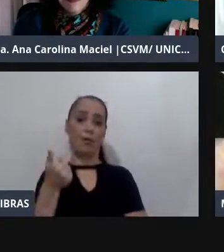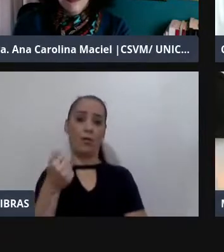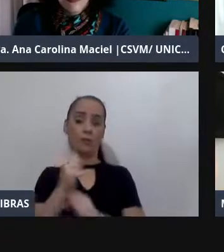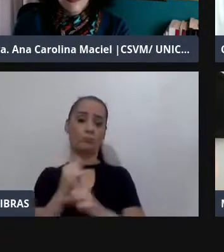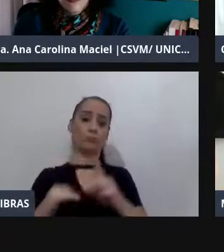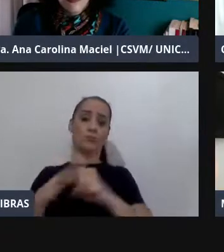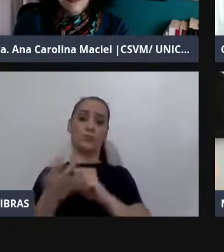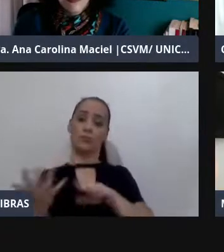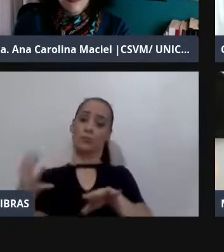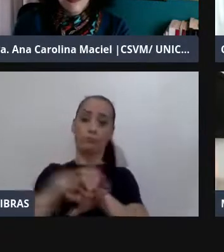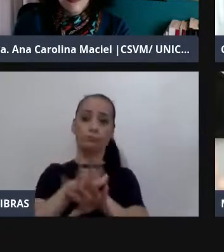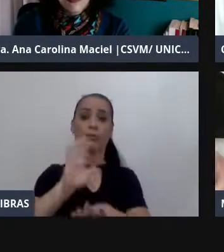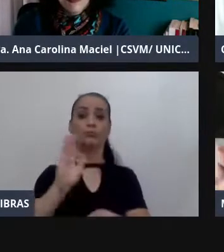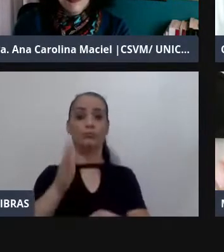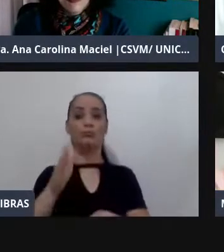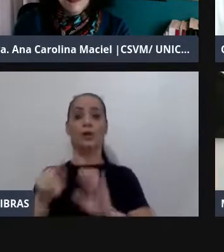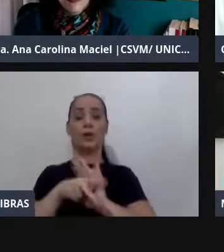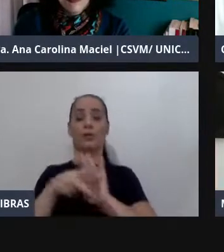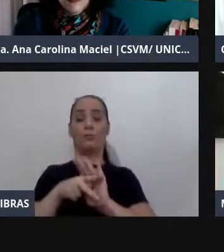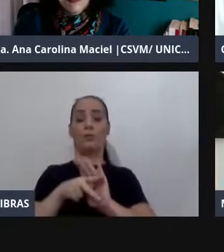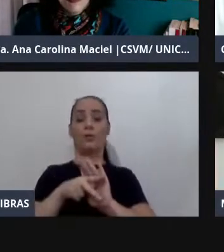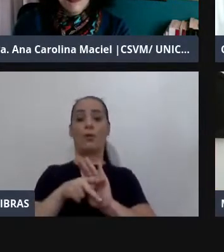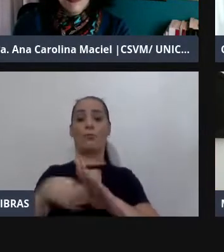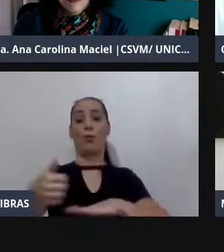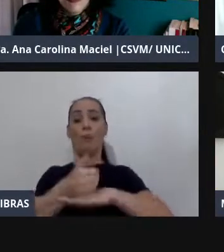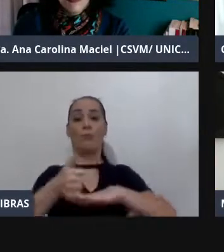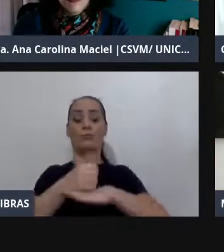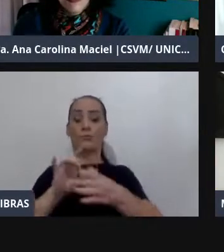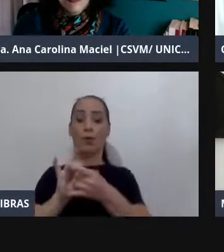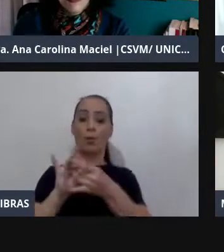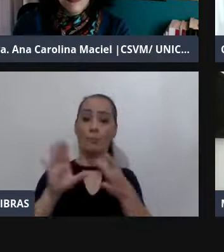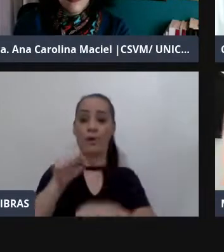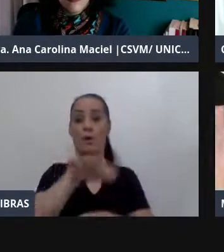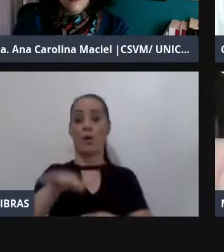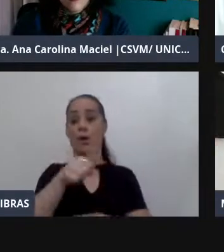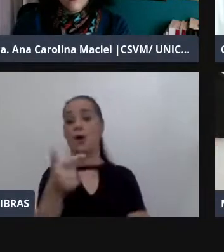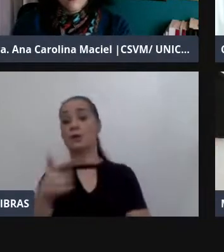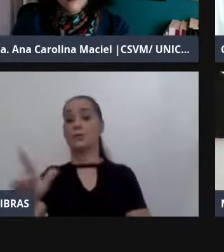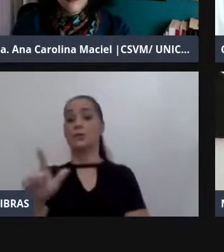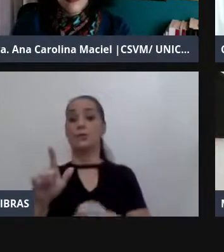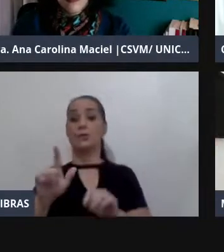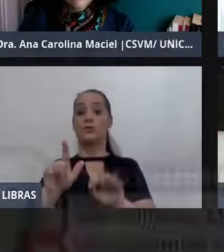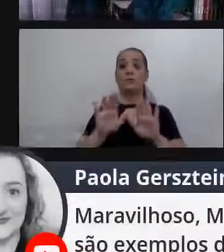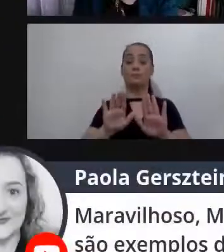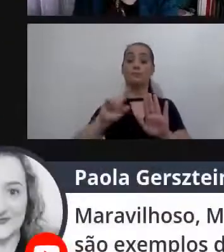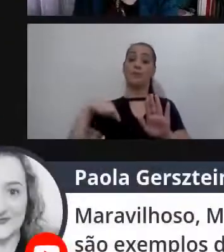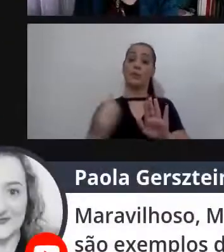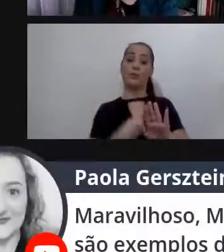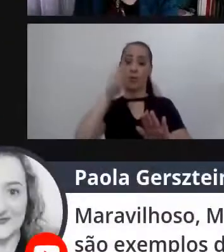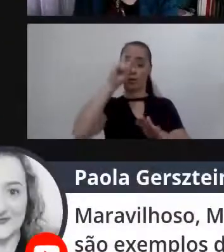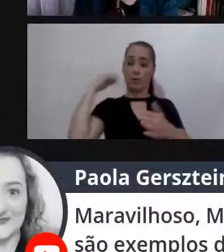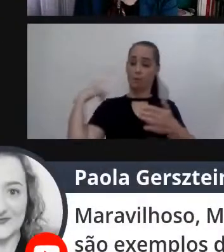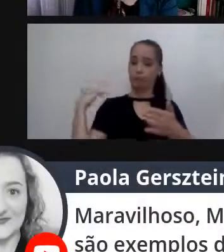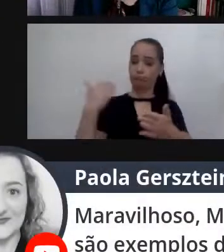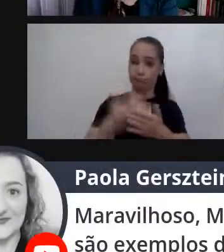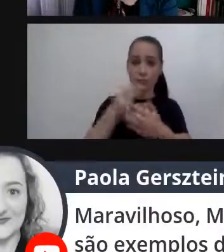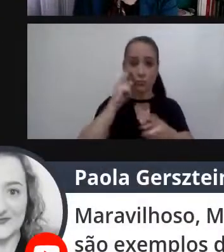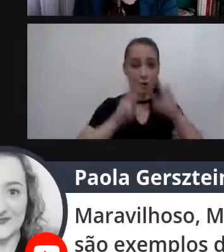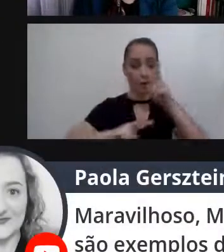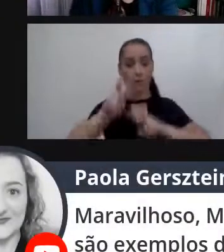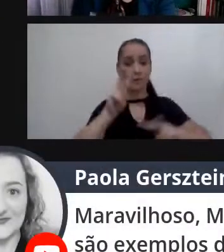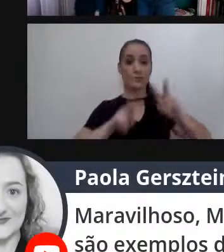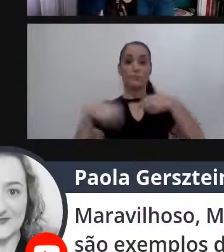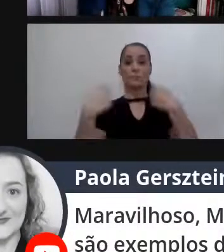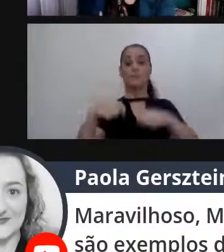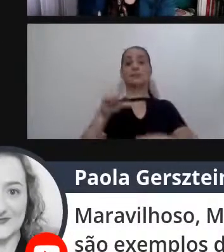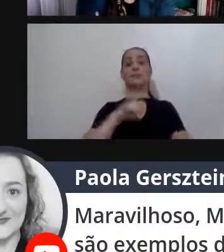argentina como profissionais liberais ou outras áreas. Portanto, acho que a gente tem que ter essa visão histórica, que é muito importante. Agora, a partir